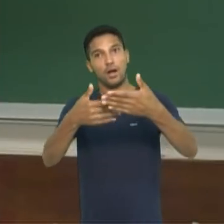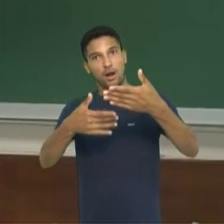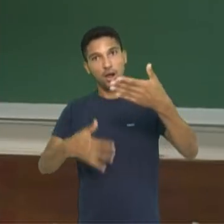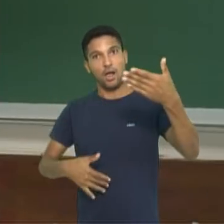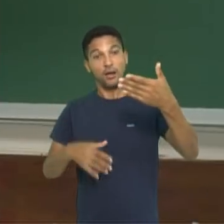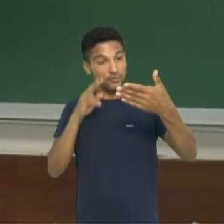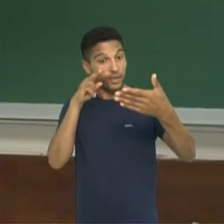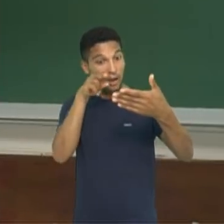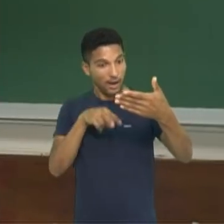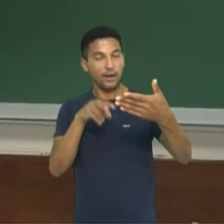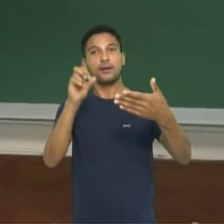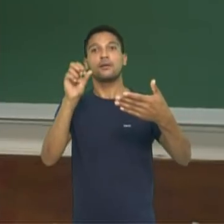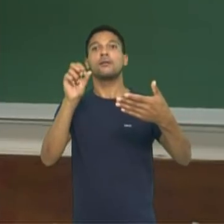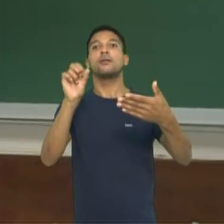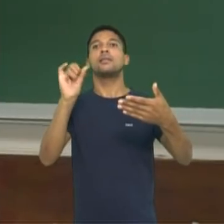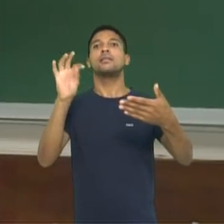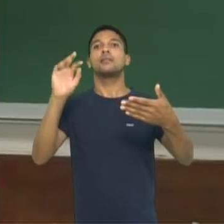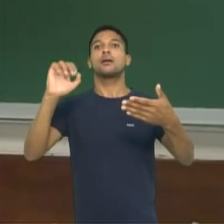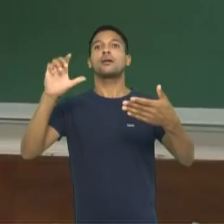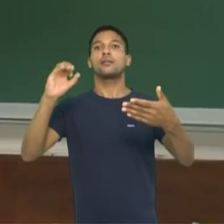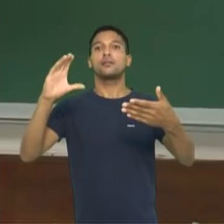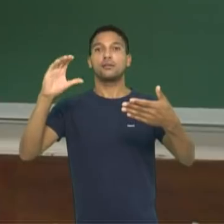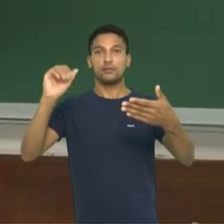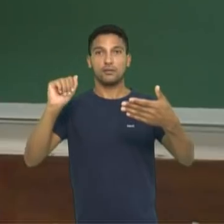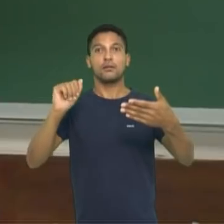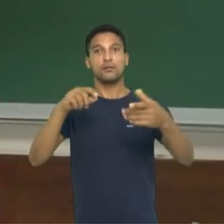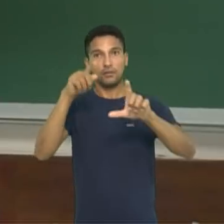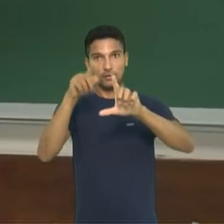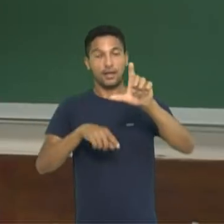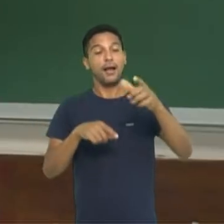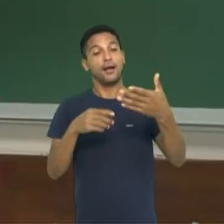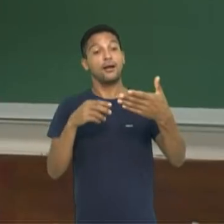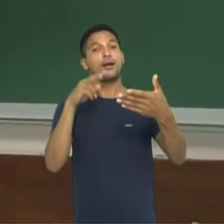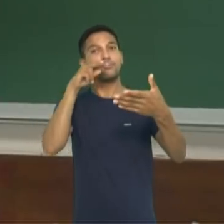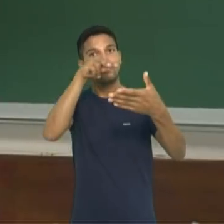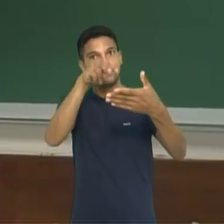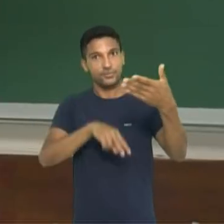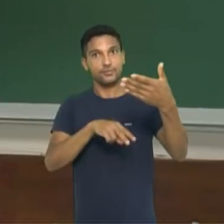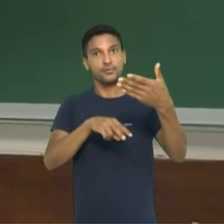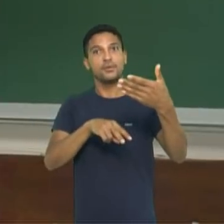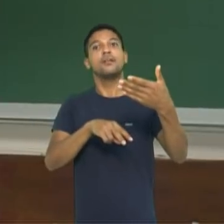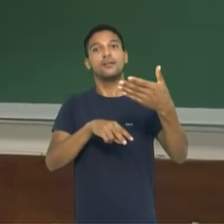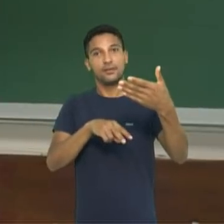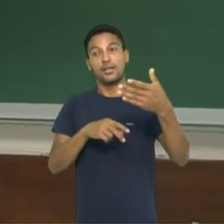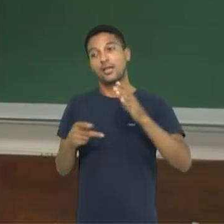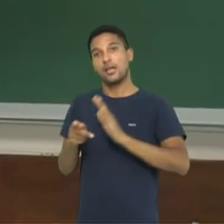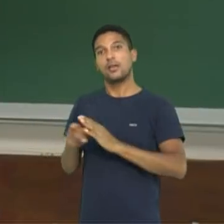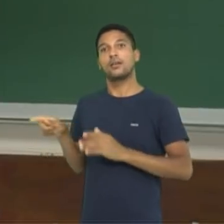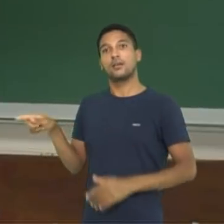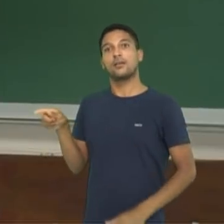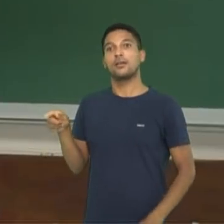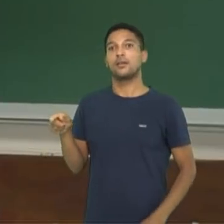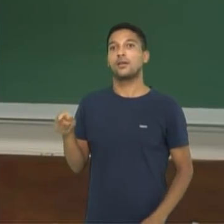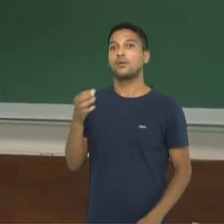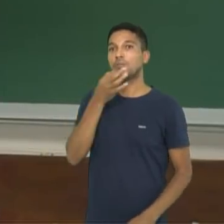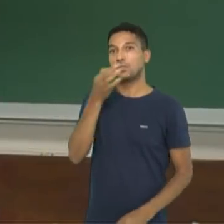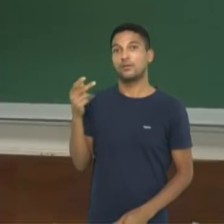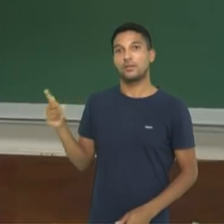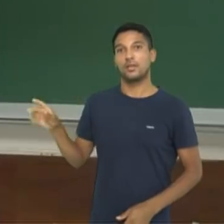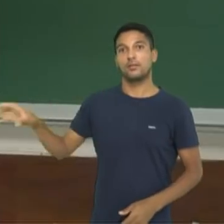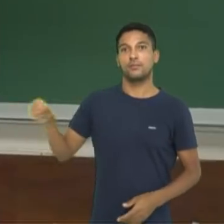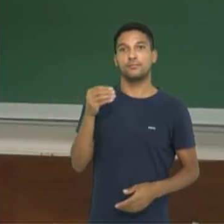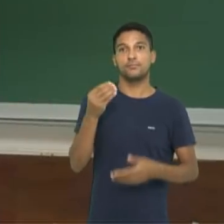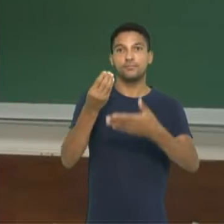itálico, não ficou ali a fonte, né, não ficou no normal, certo? Deixa meio deitadinho, meio inclinadinho, já